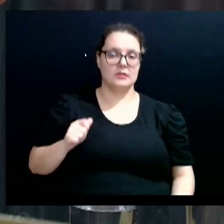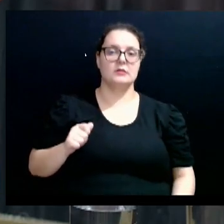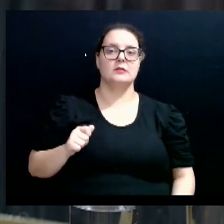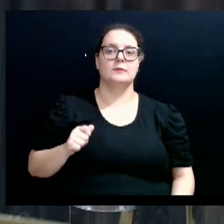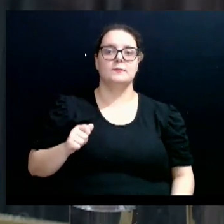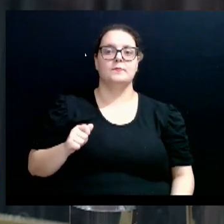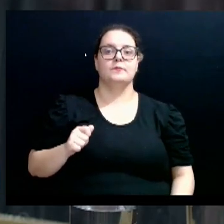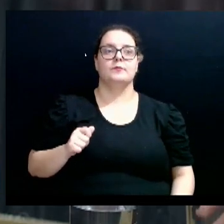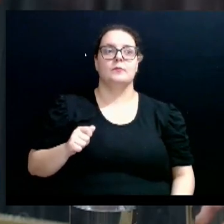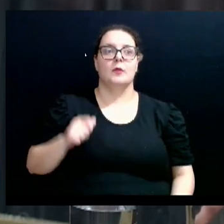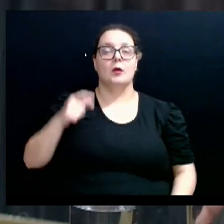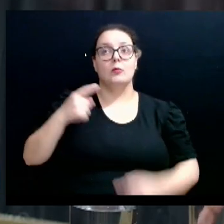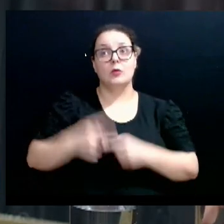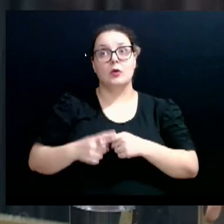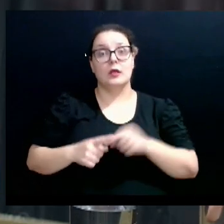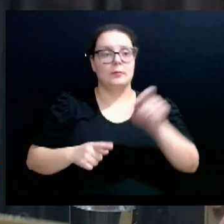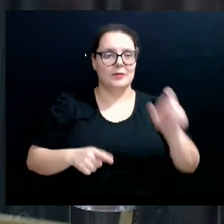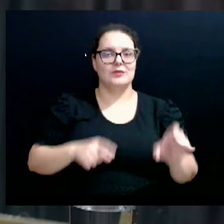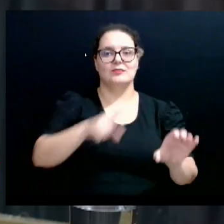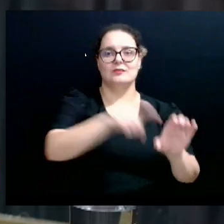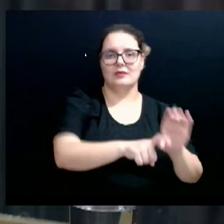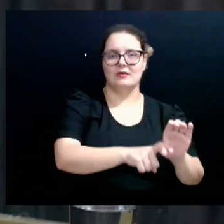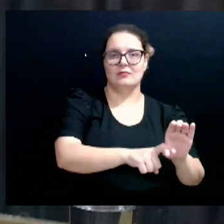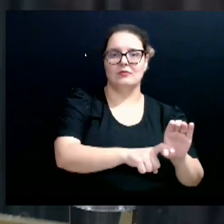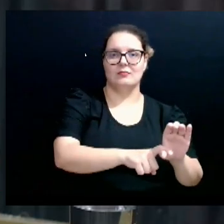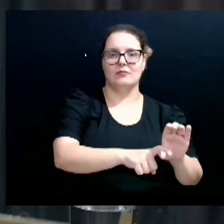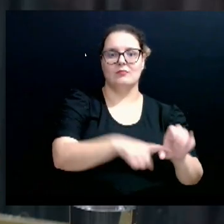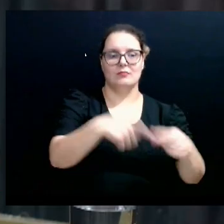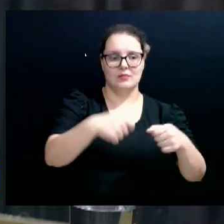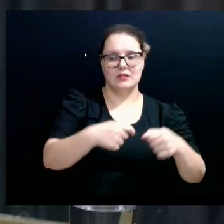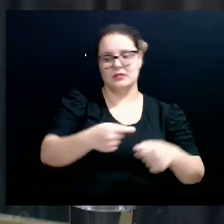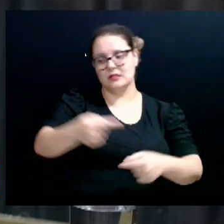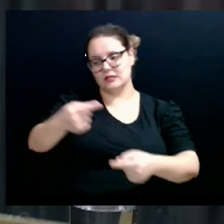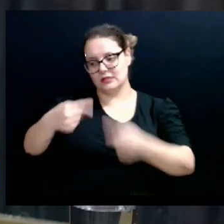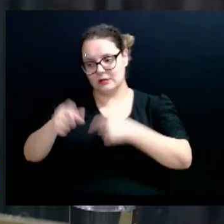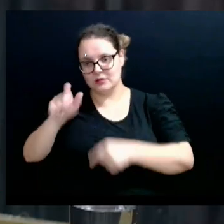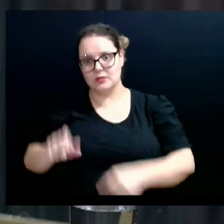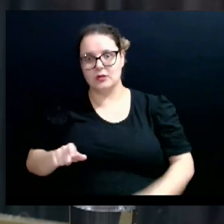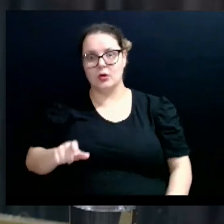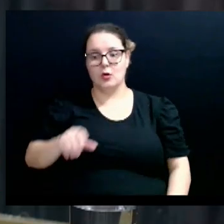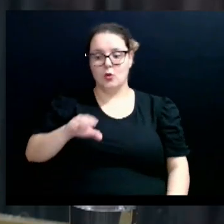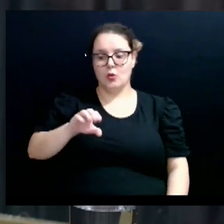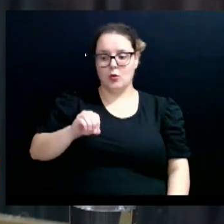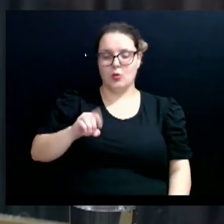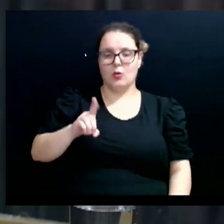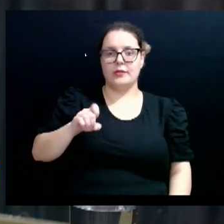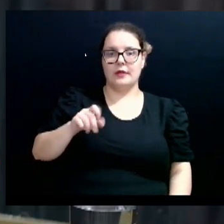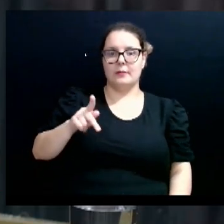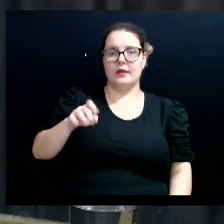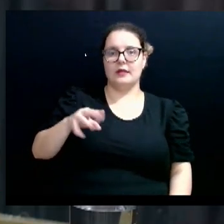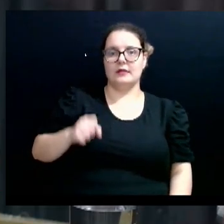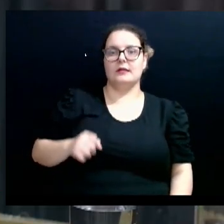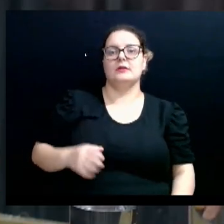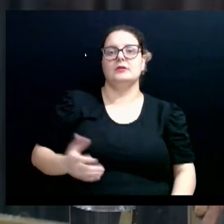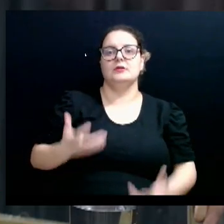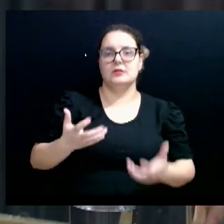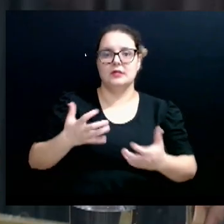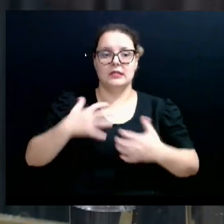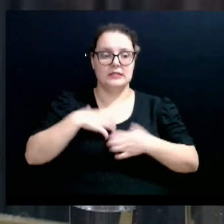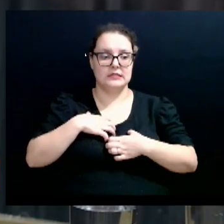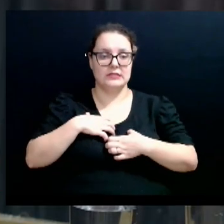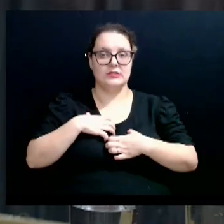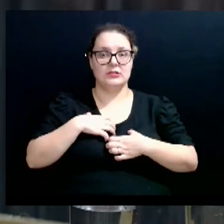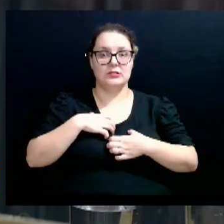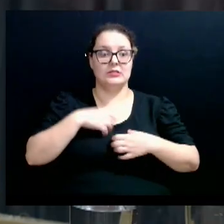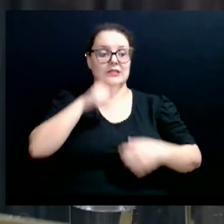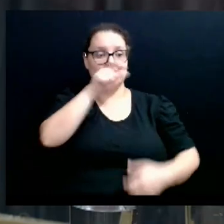precisa do Do outro, né. outro, é. O codependente, ele quer se sentir suficiente, né. Então se ele não